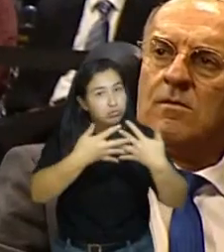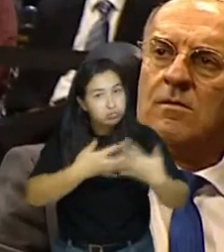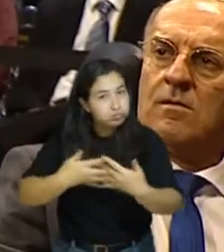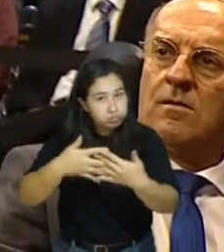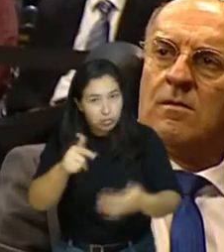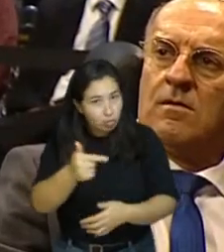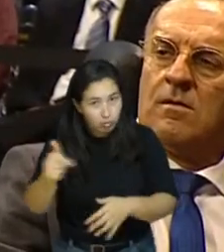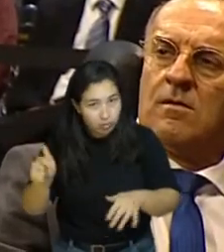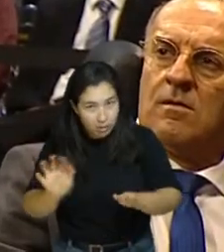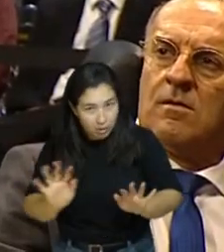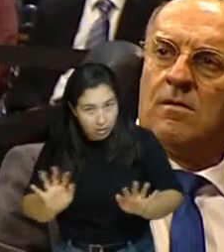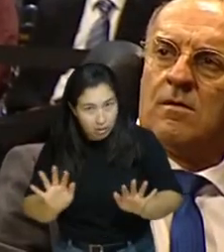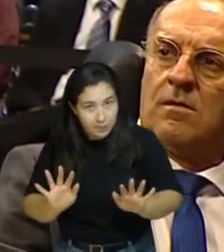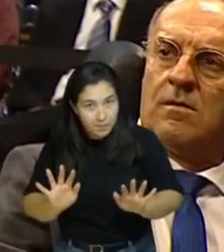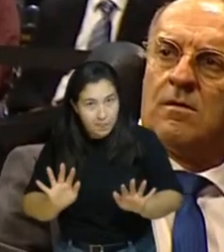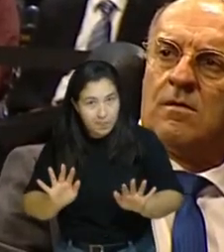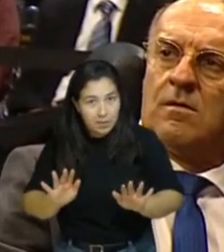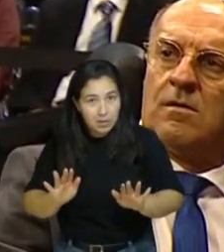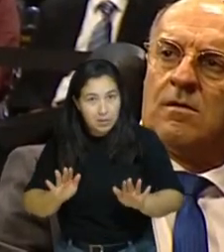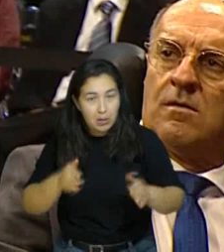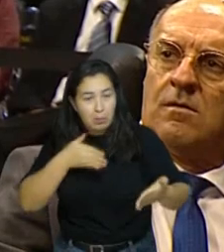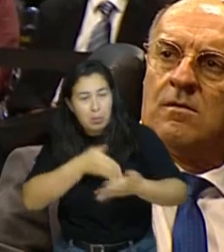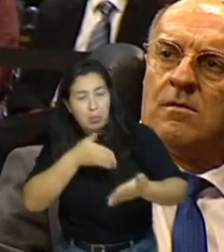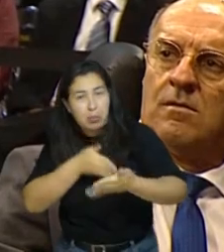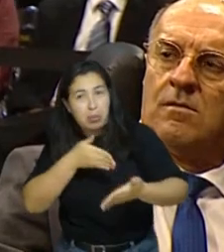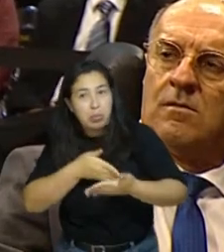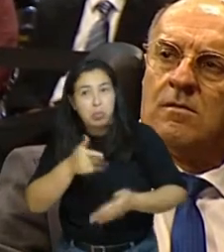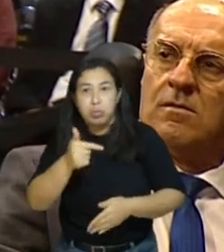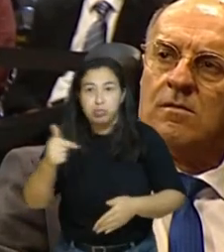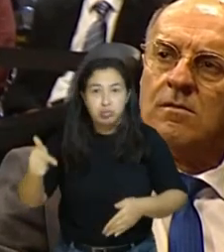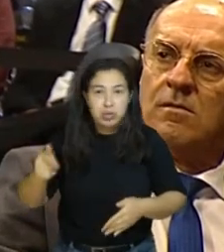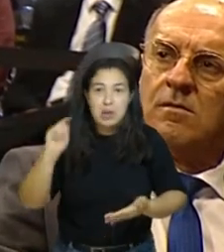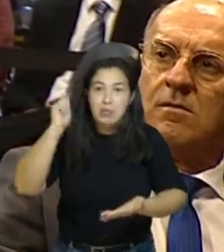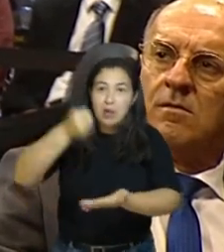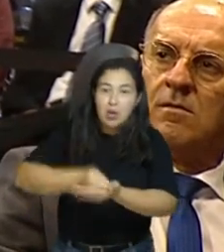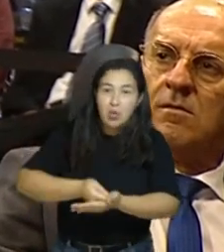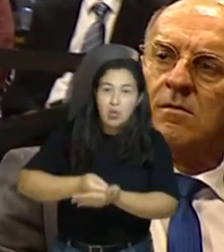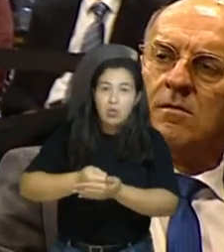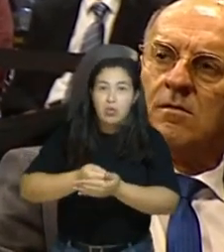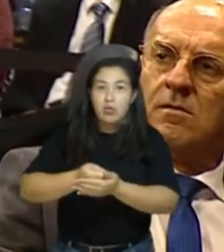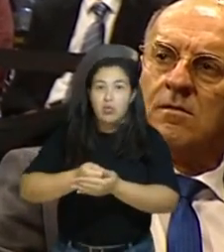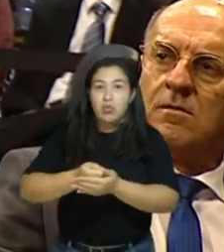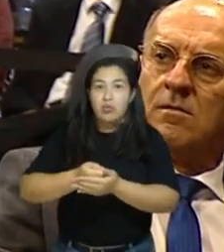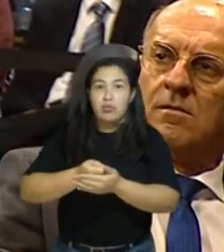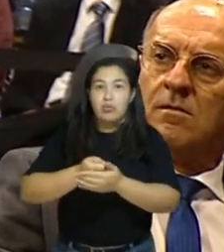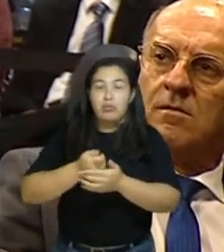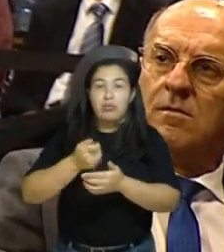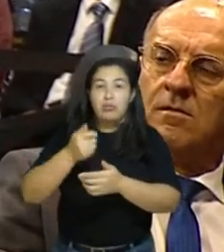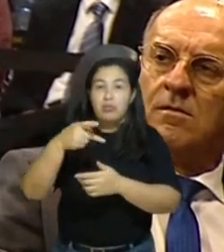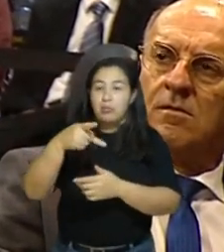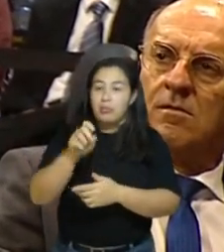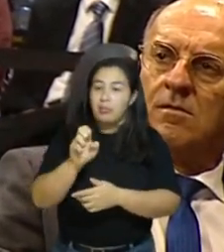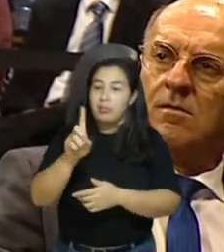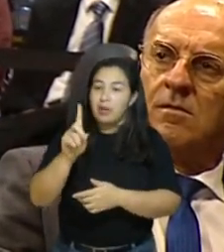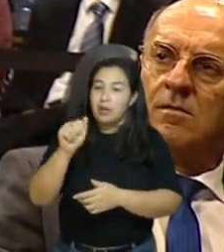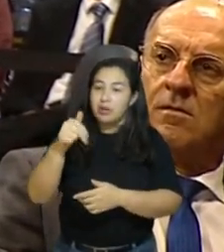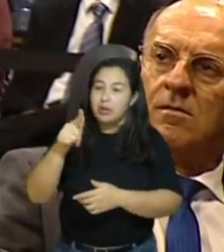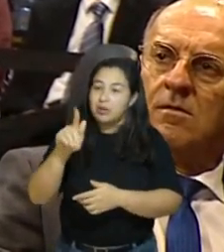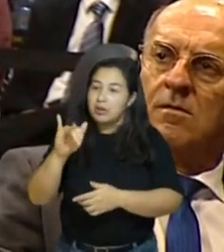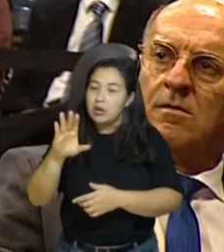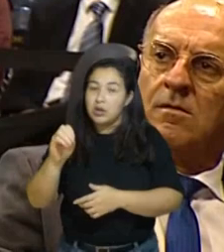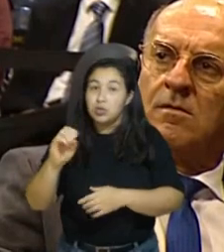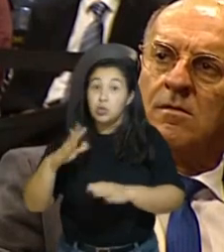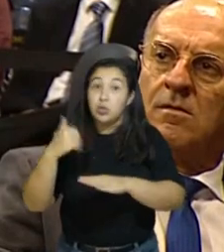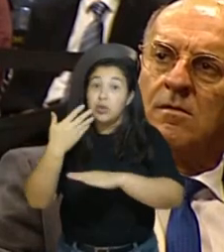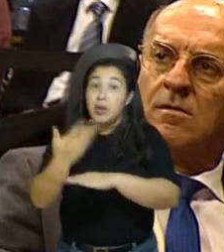pagou ninguém foi barrado e Ninguém pagou pedágio tão logo entrou em território Gaúcho foram